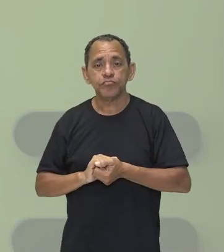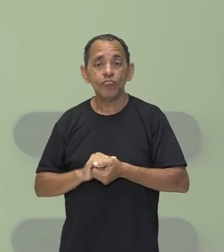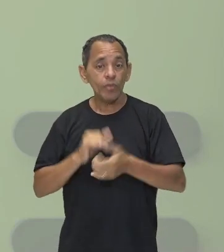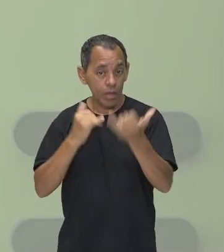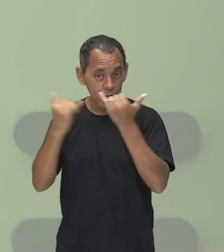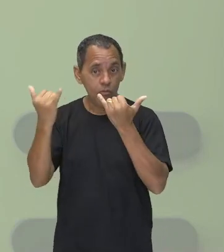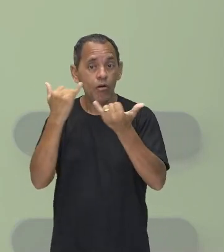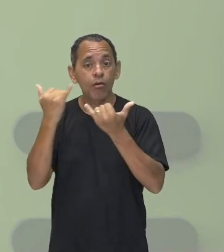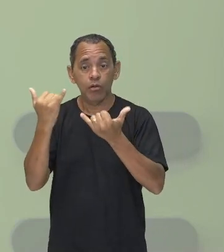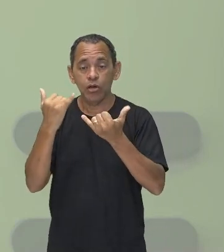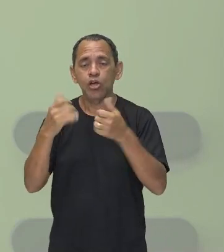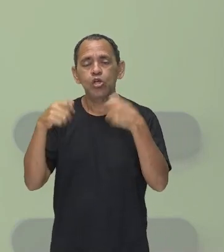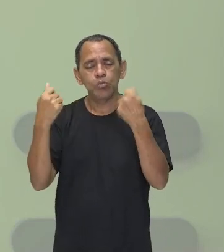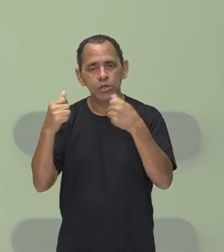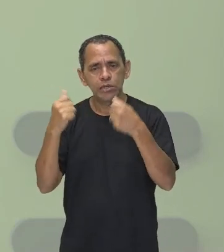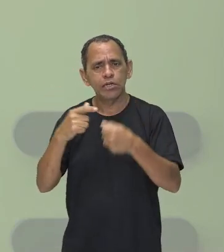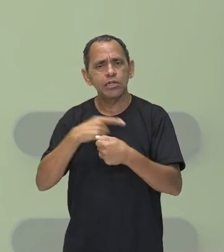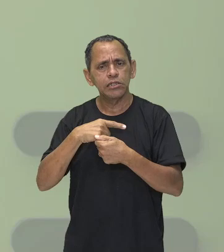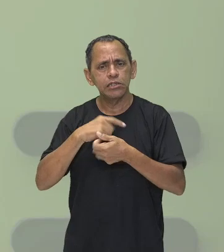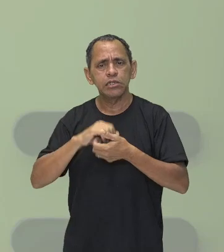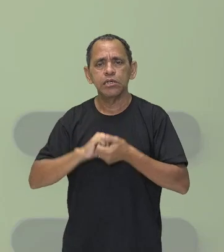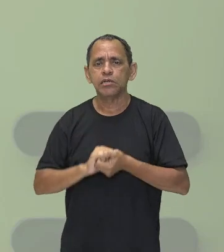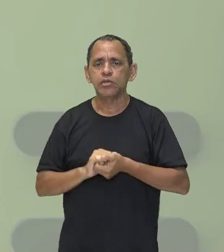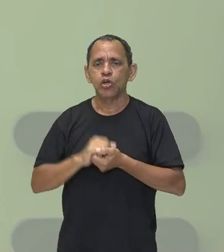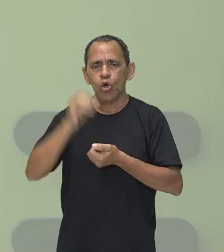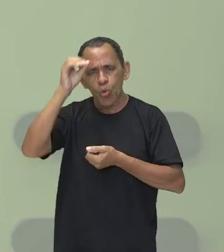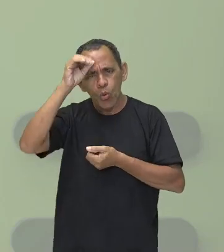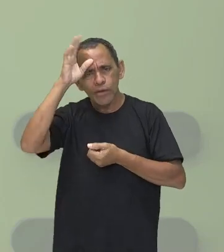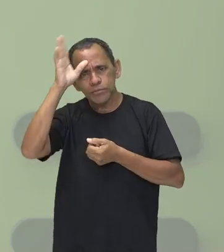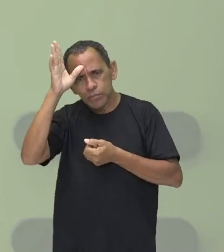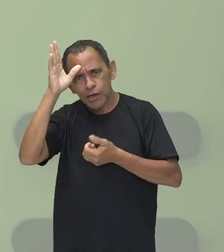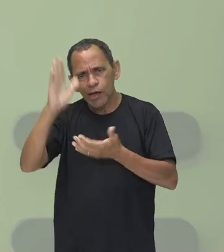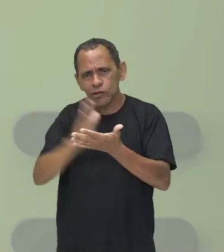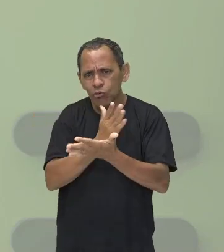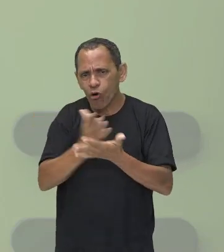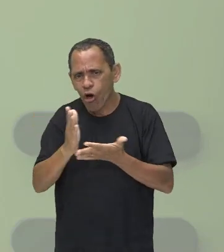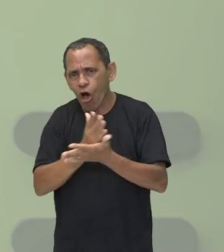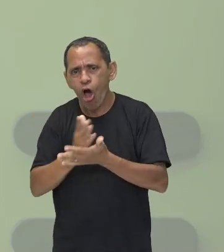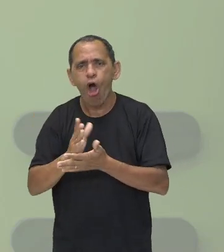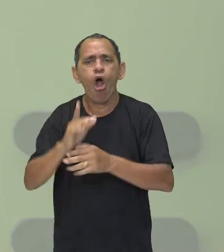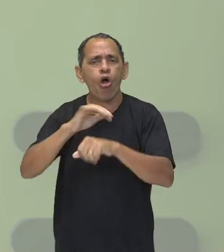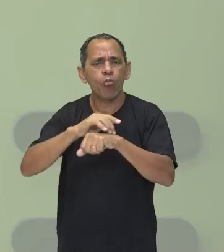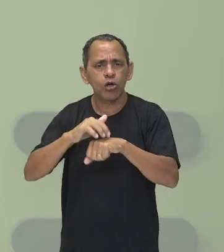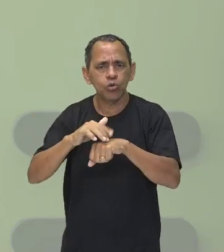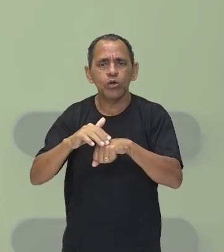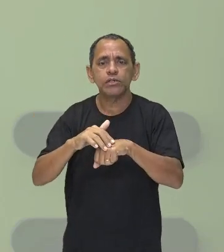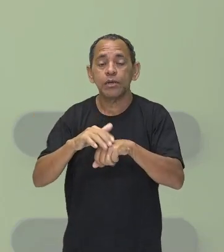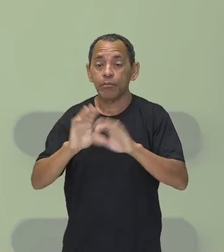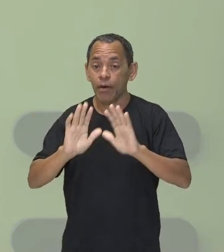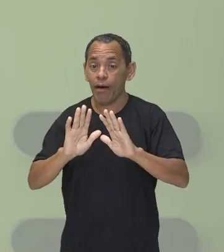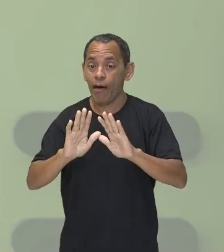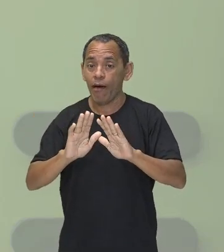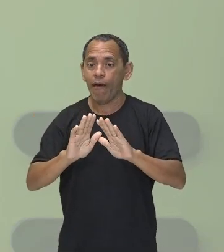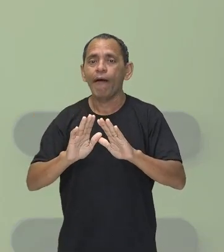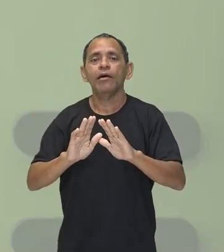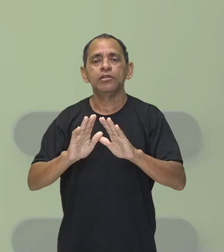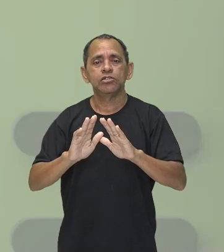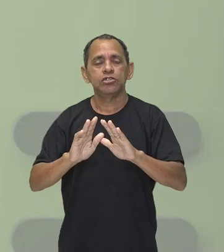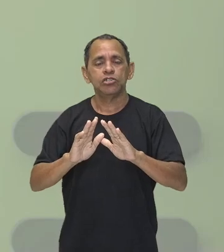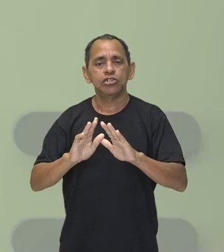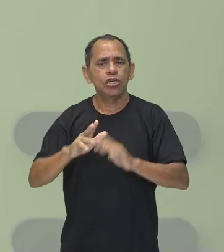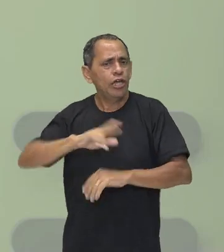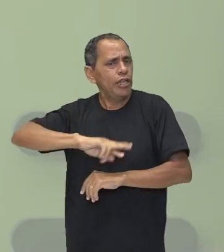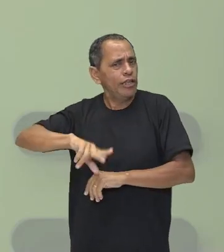que a gente tenha conhecimento sobre algumas doenças, mas que isso não seja tomado como uma informação